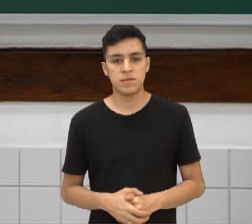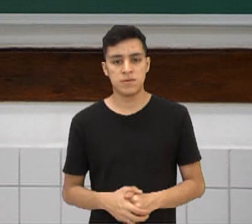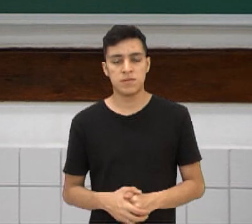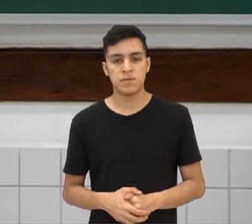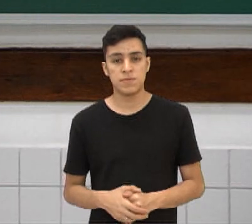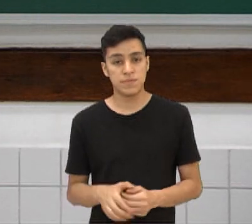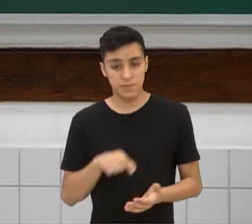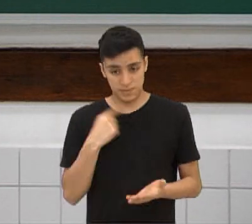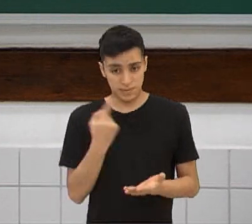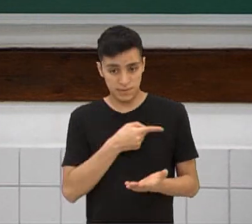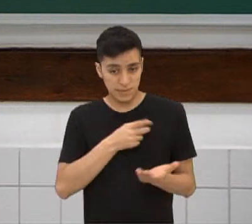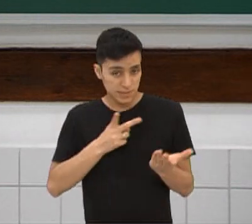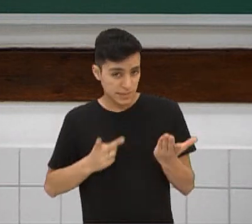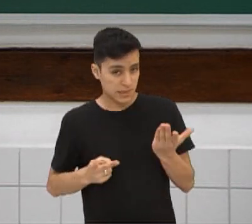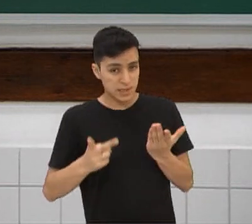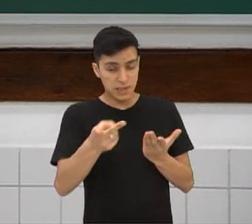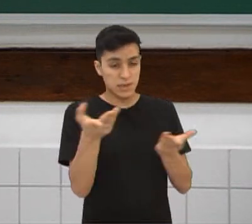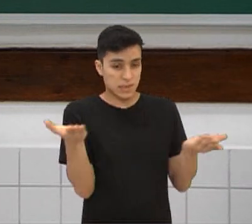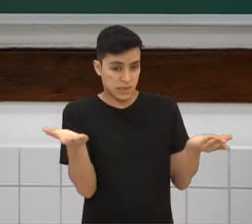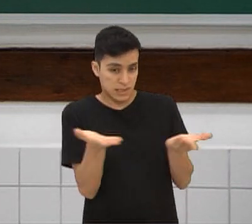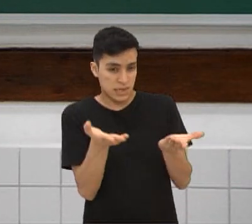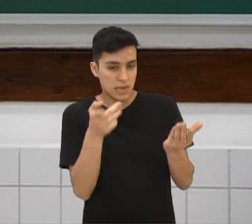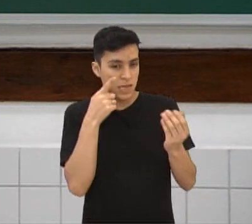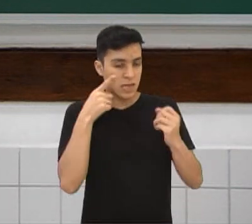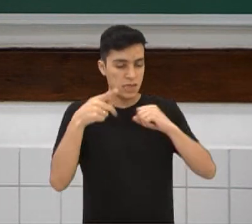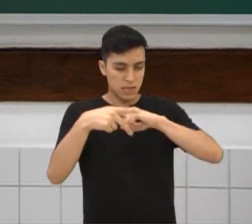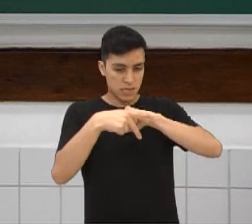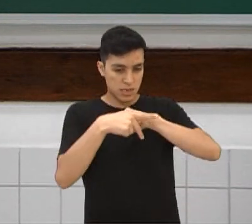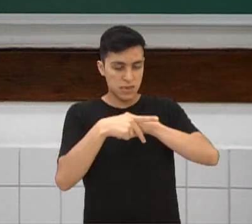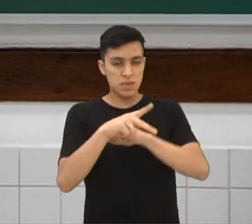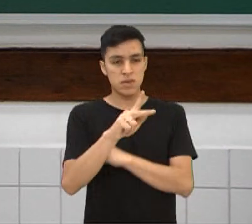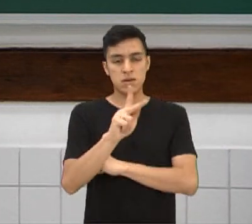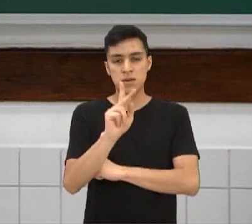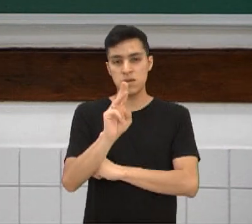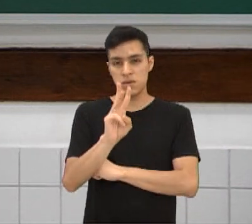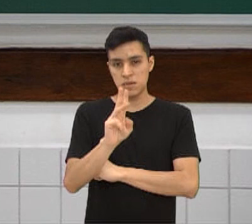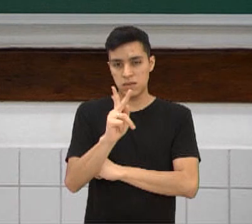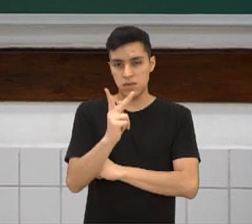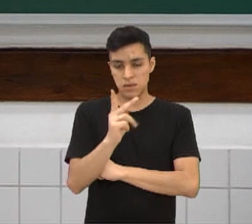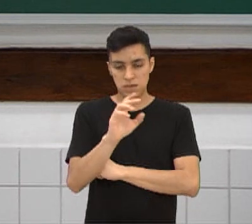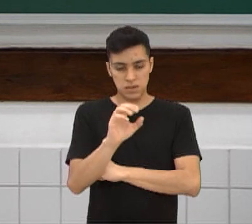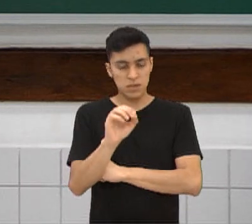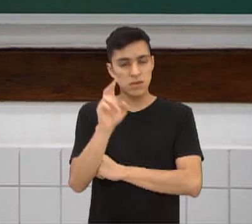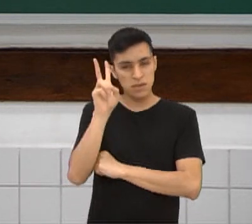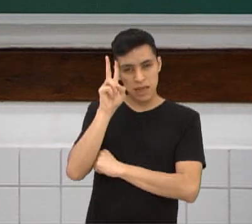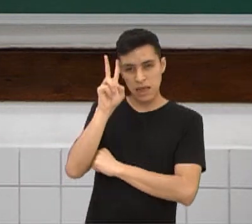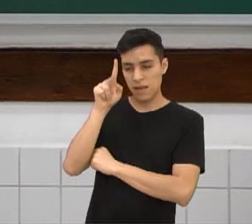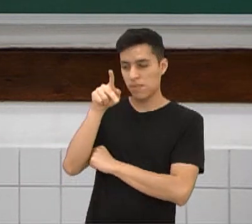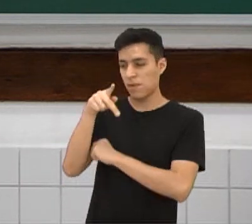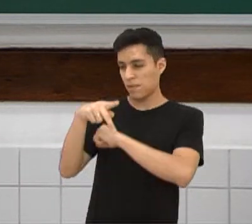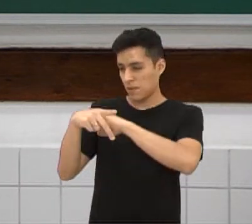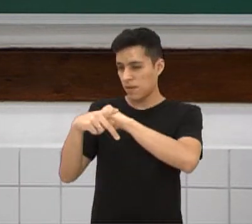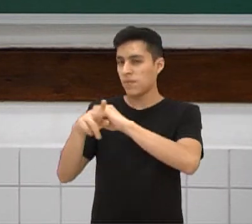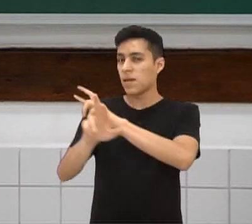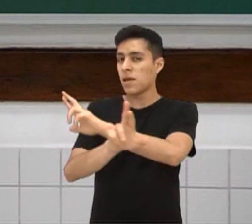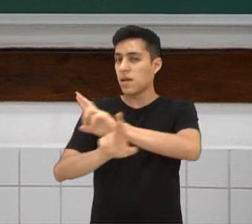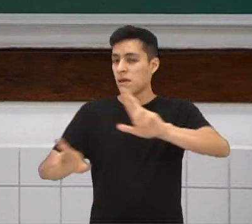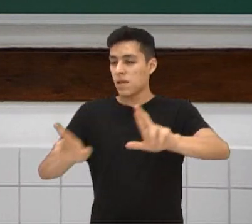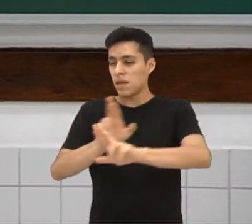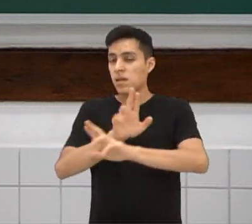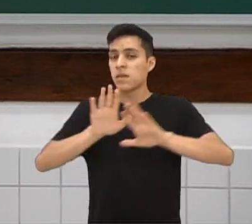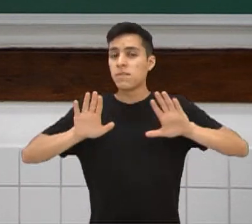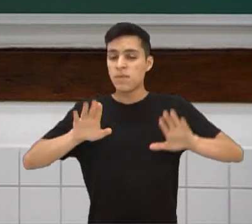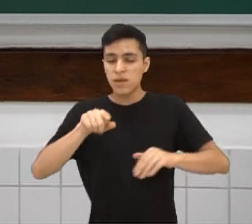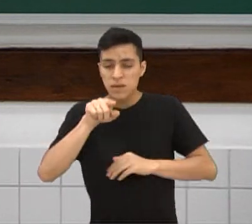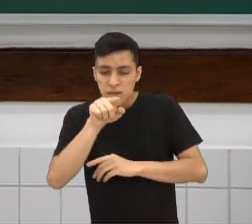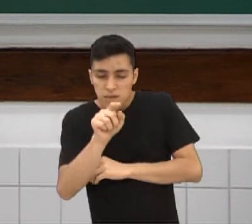Dando continuidade, pessoal, nós temos aqui o pronome who. Lembrando do pronome relativo who, ele faz referência no texto a quem.